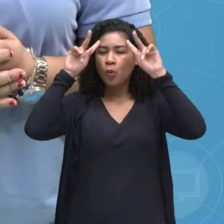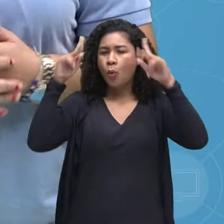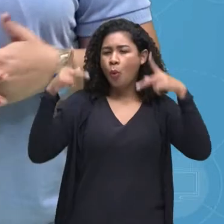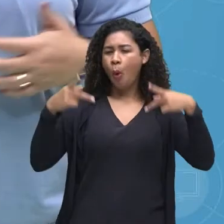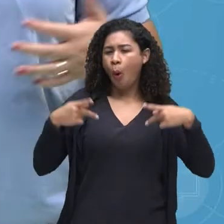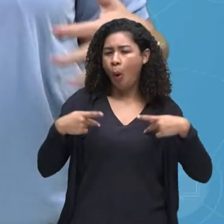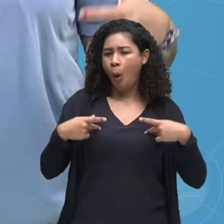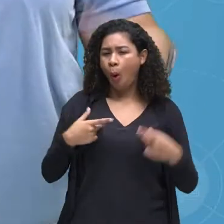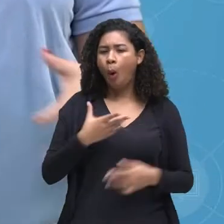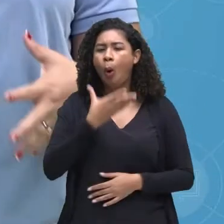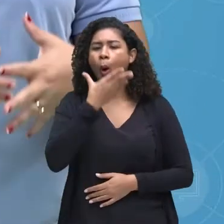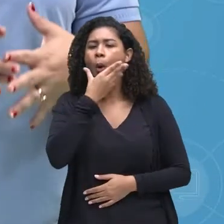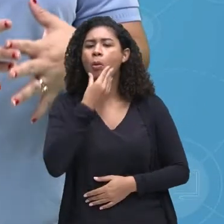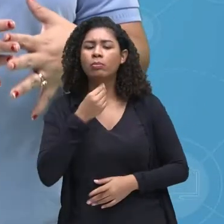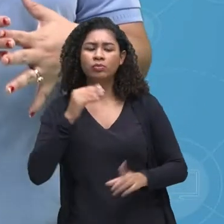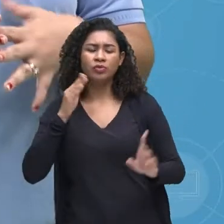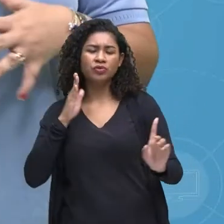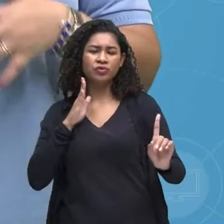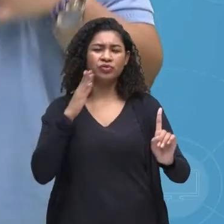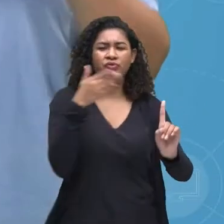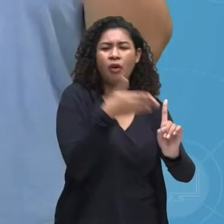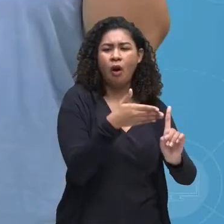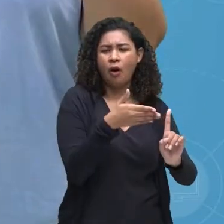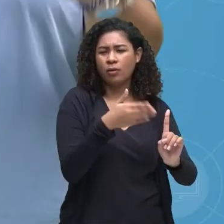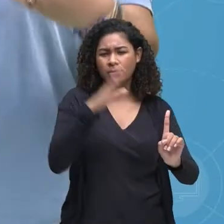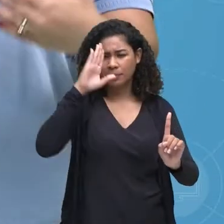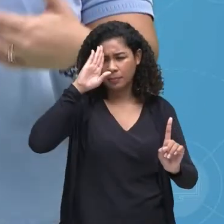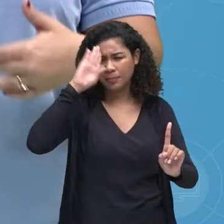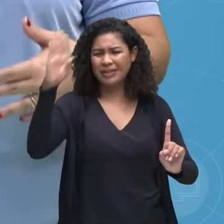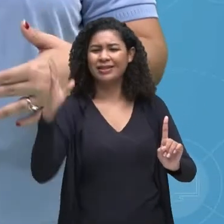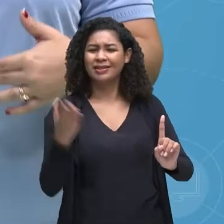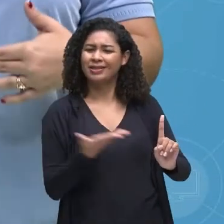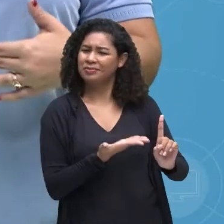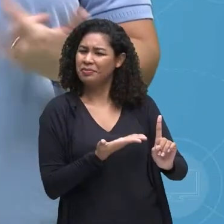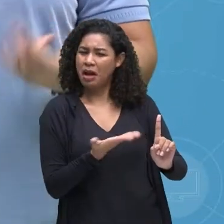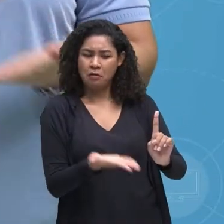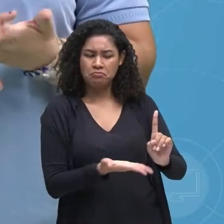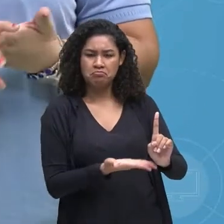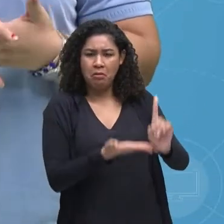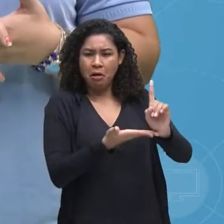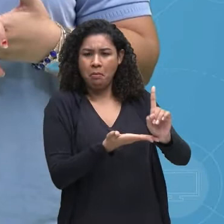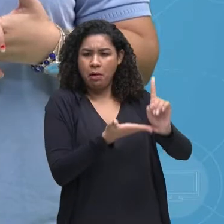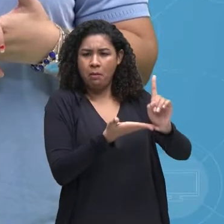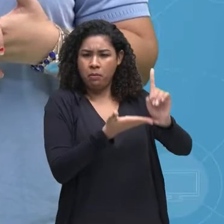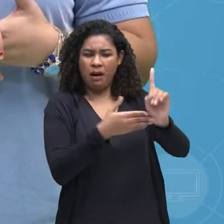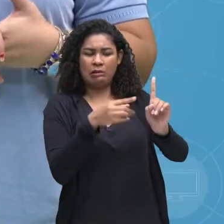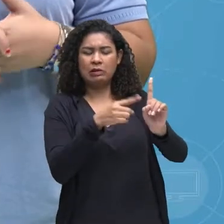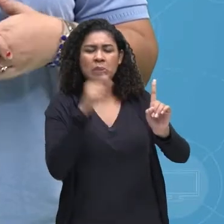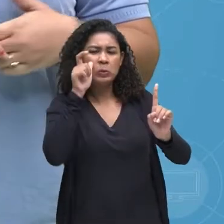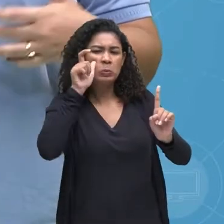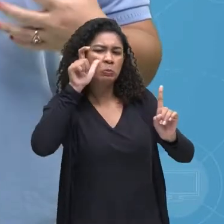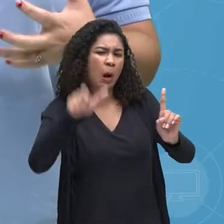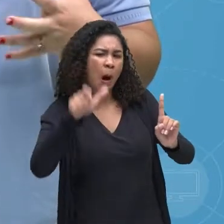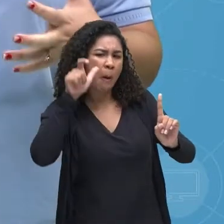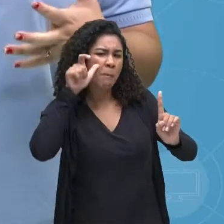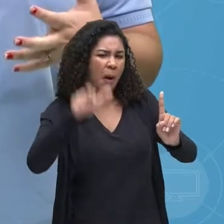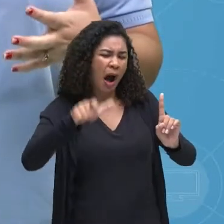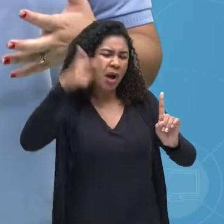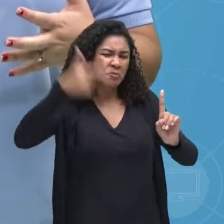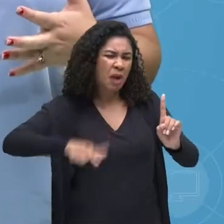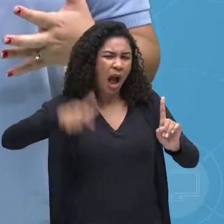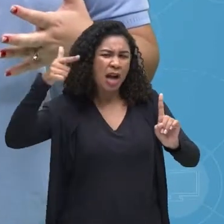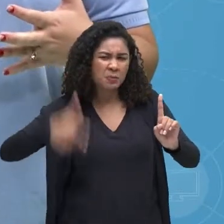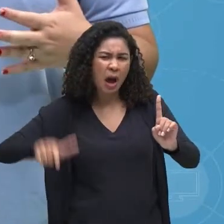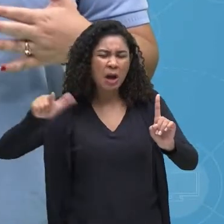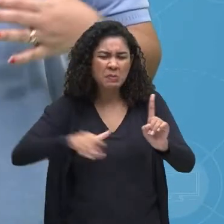de tudo, realizar suas necessidades, sempre querer mais, e aí a gente tem vários conceitos